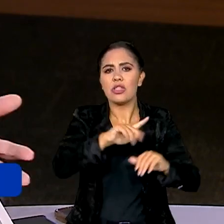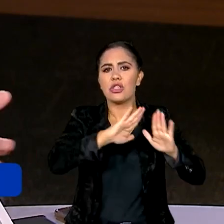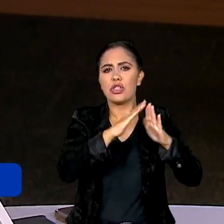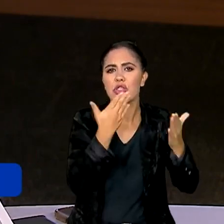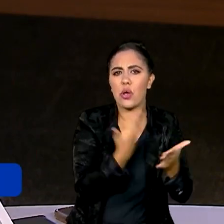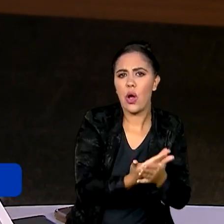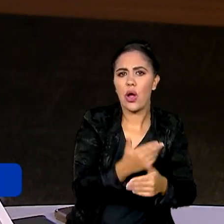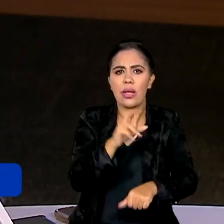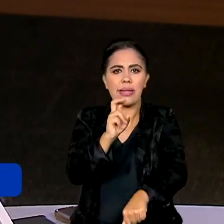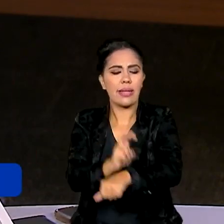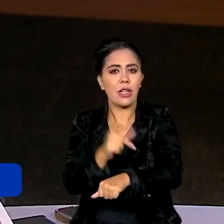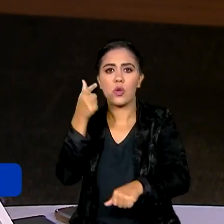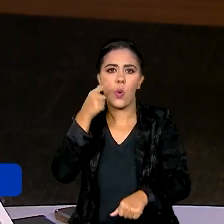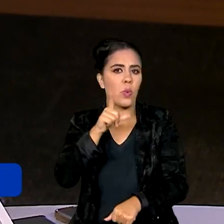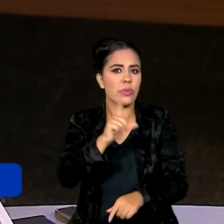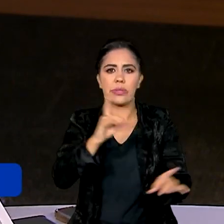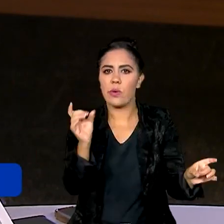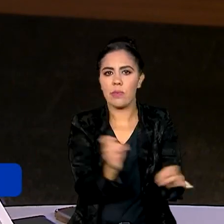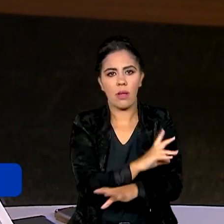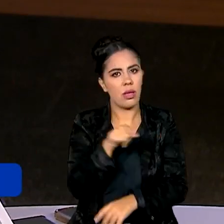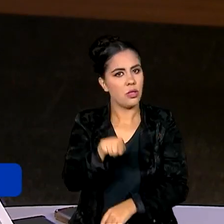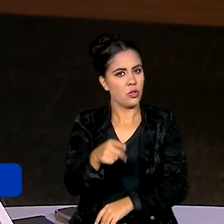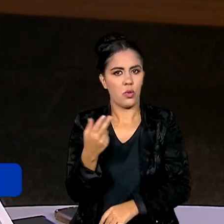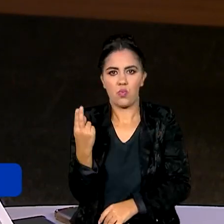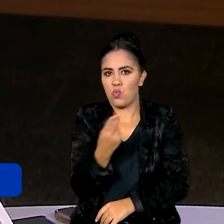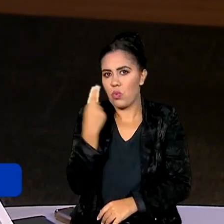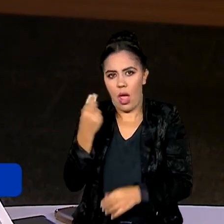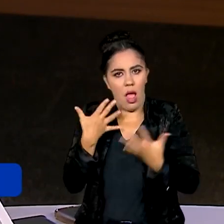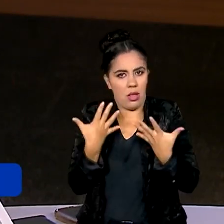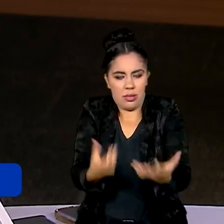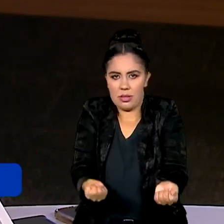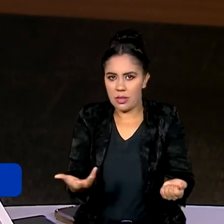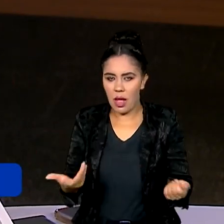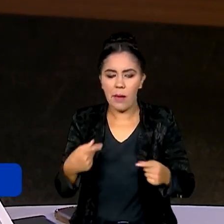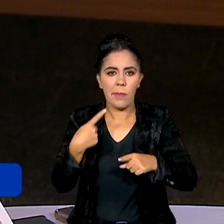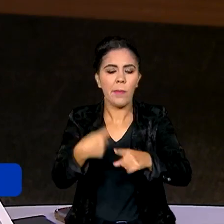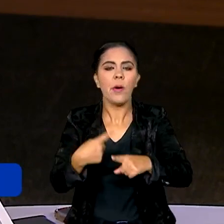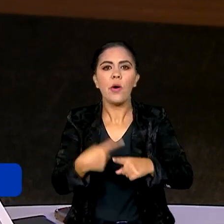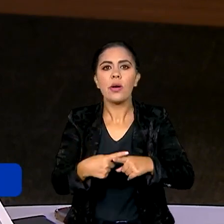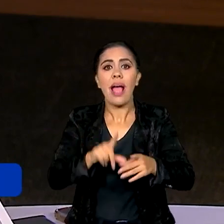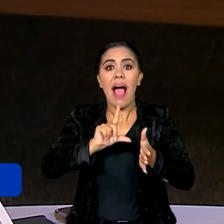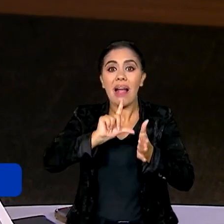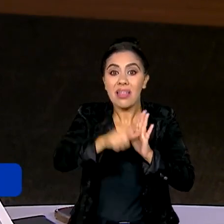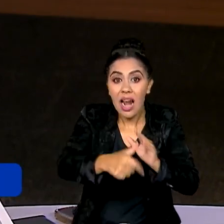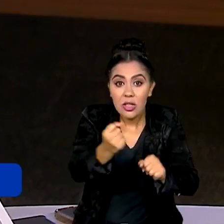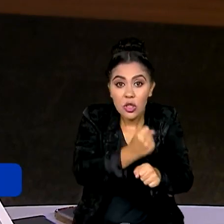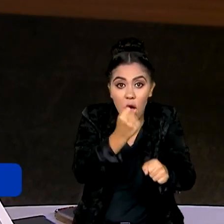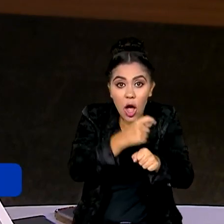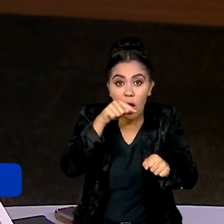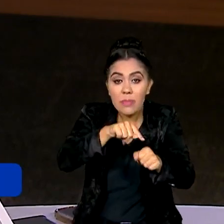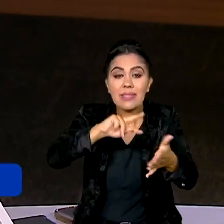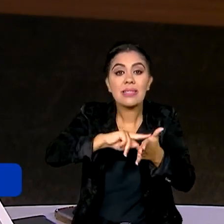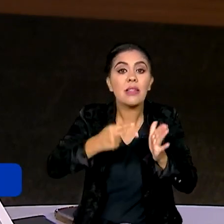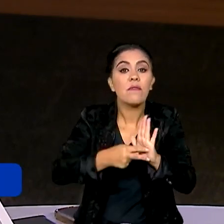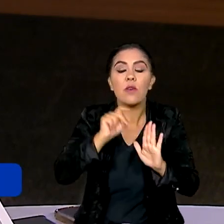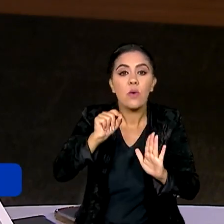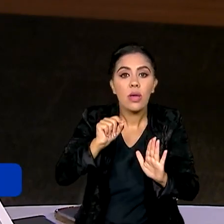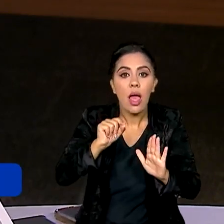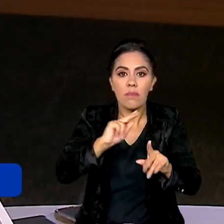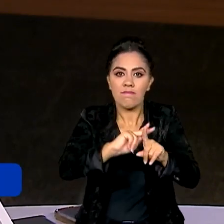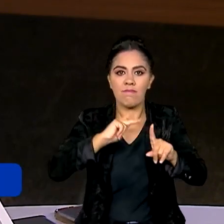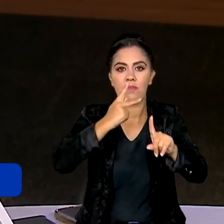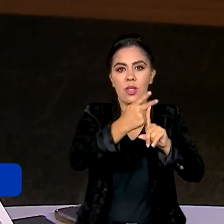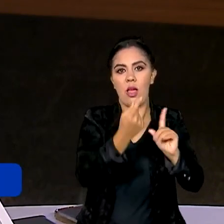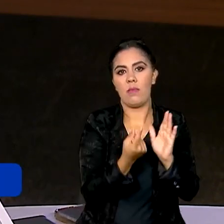creche que não foi concluída. Então isso é inaceitável. Porque atraso de obra significa aumento de custo. E aumento de